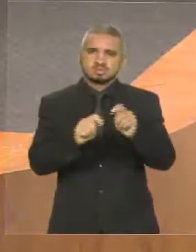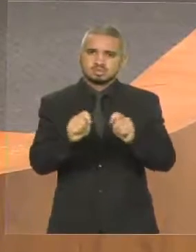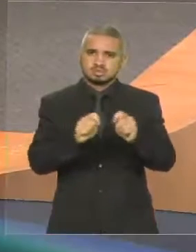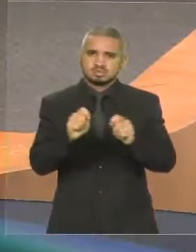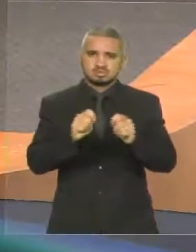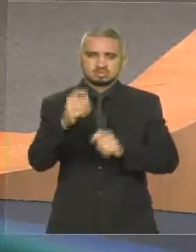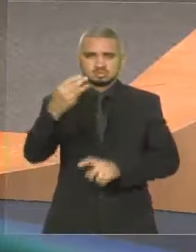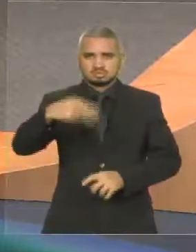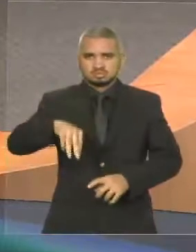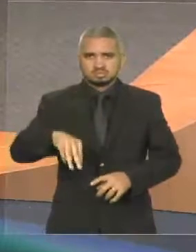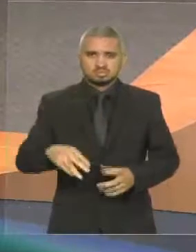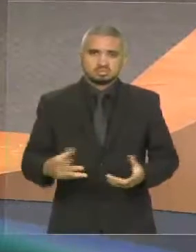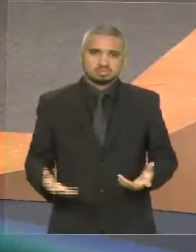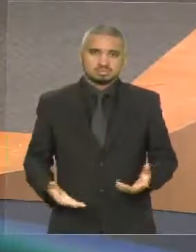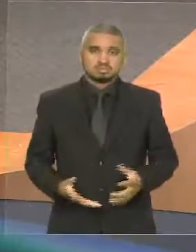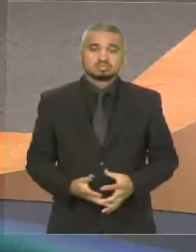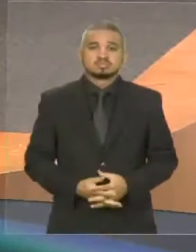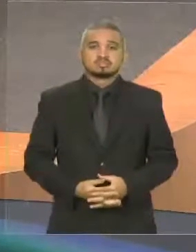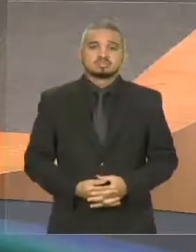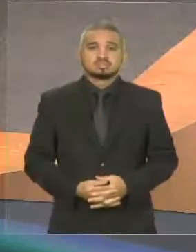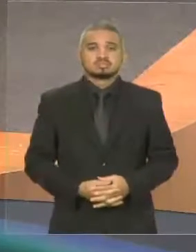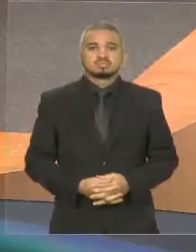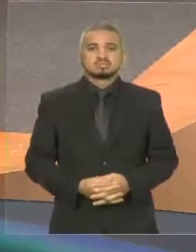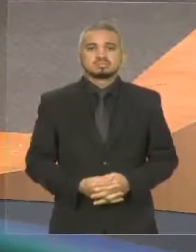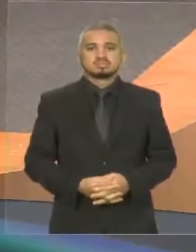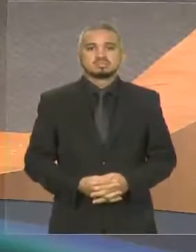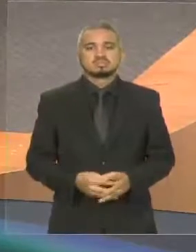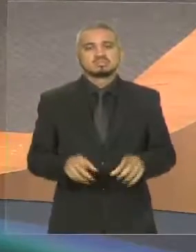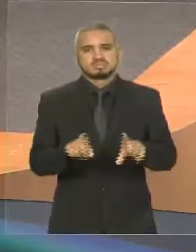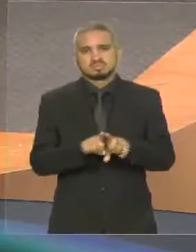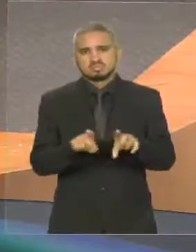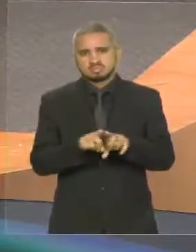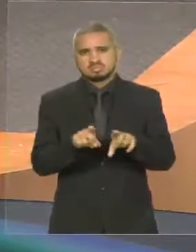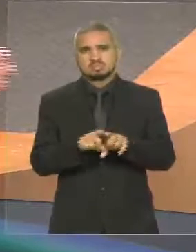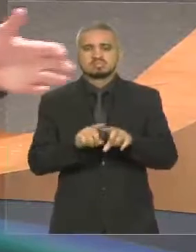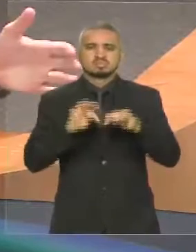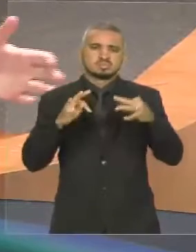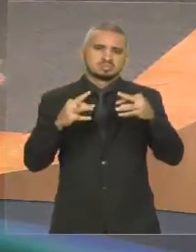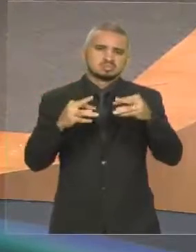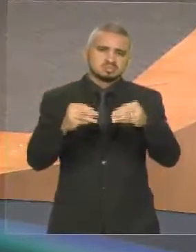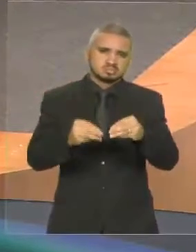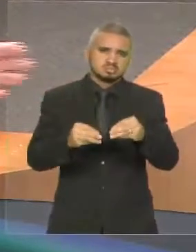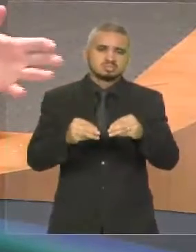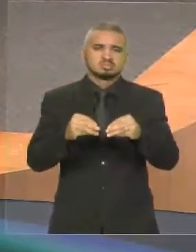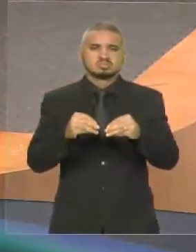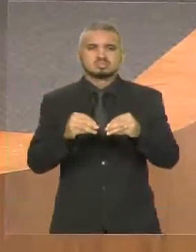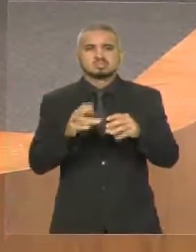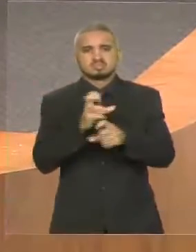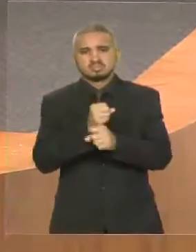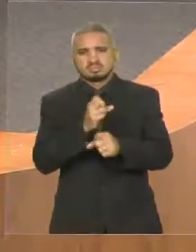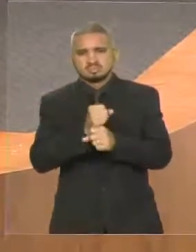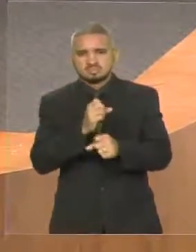que tudo que diz respeito à substituição tributária onera ou